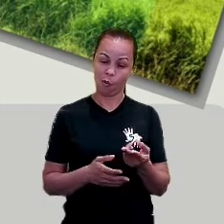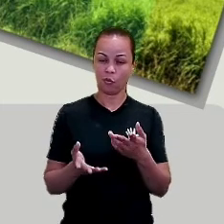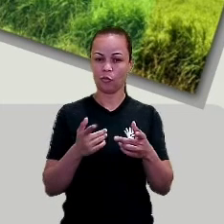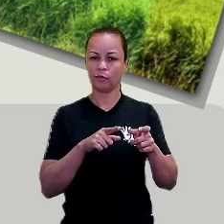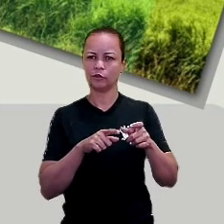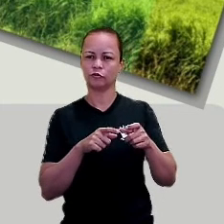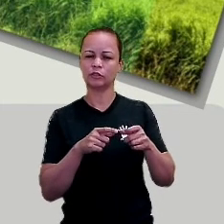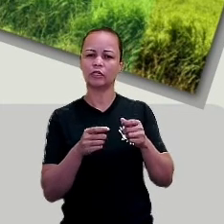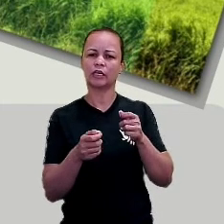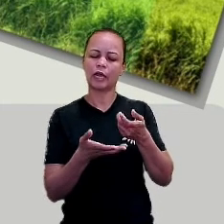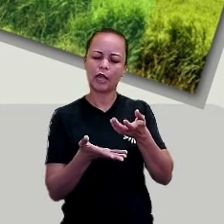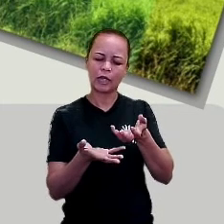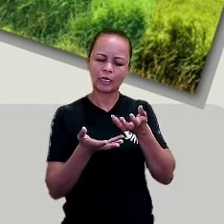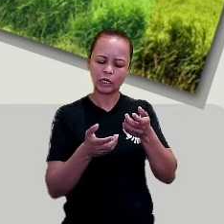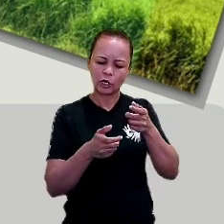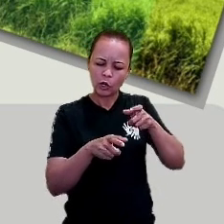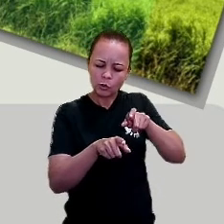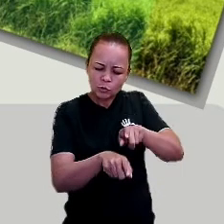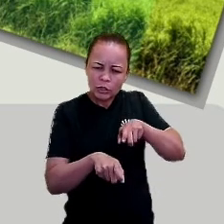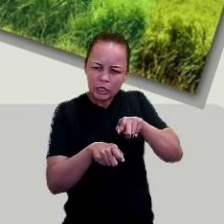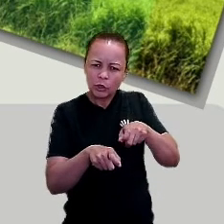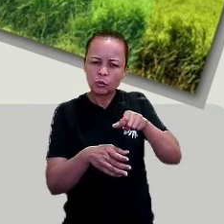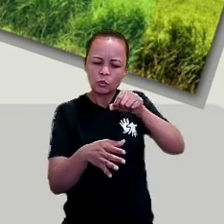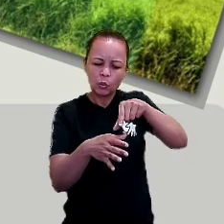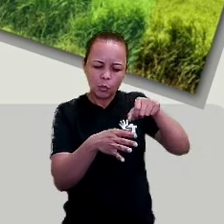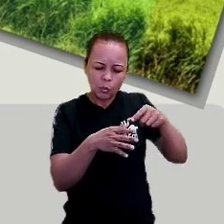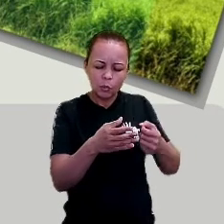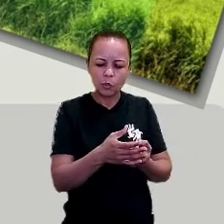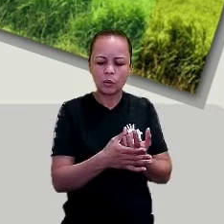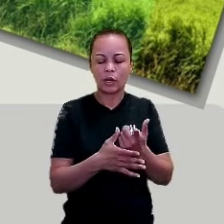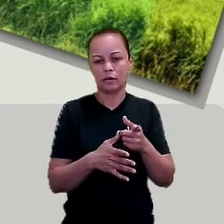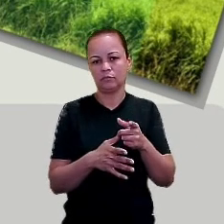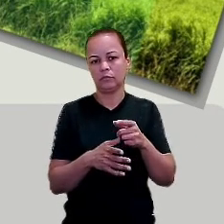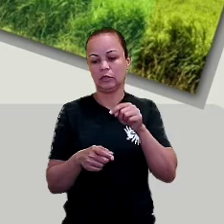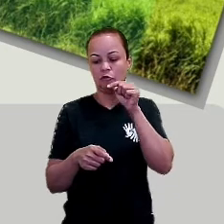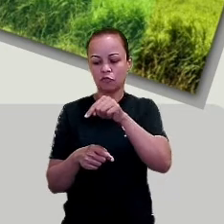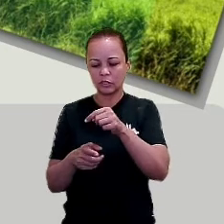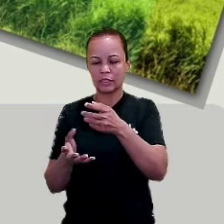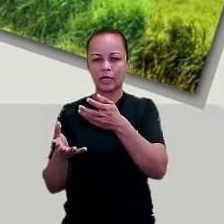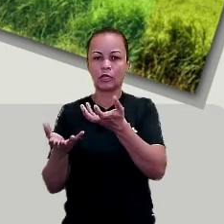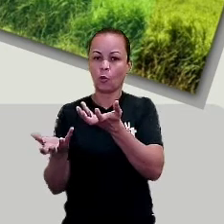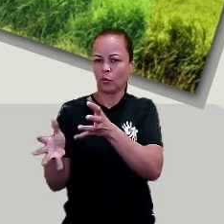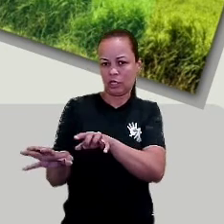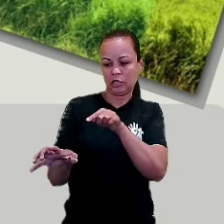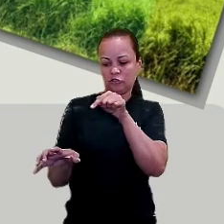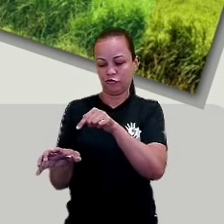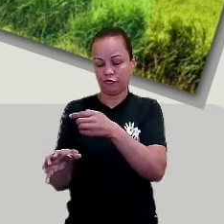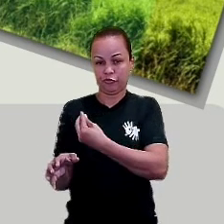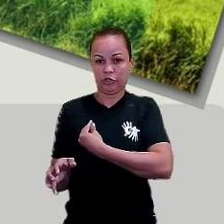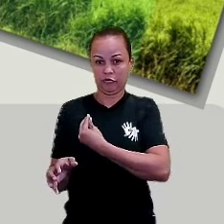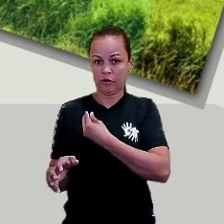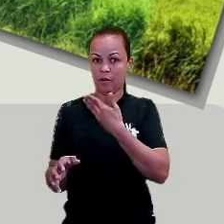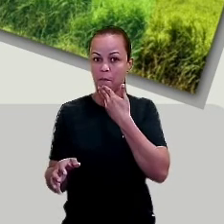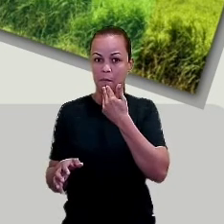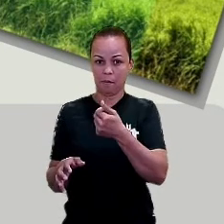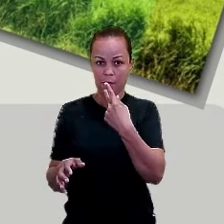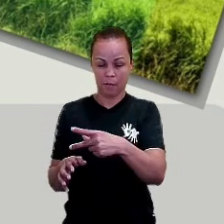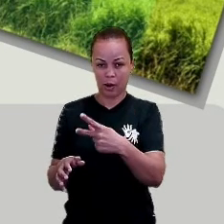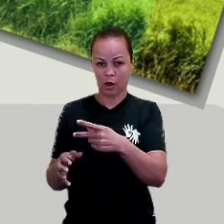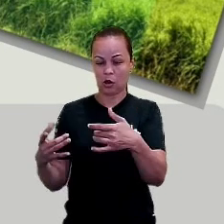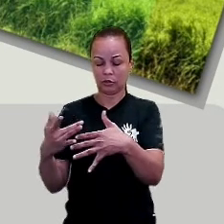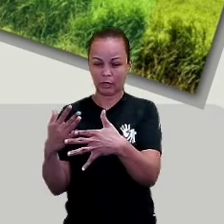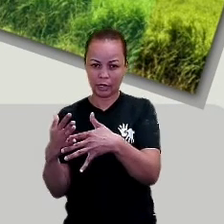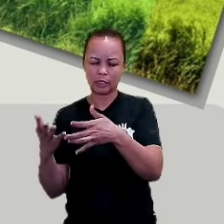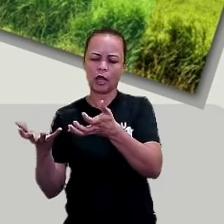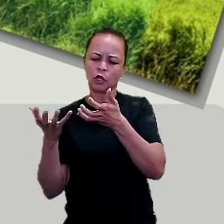agricultura, você está fazendo um êxodo rural, você deixou o seu local de origem, que foi a cidade, e foi morar na